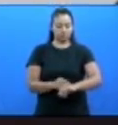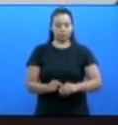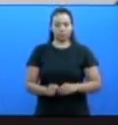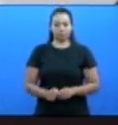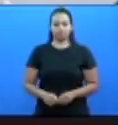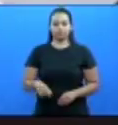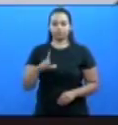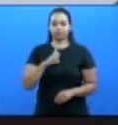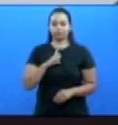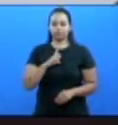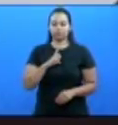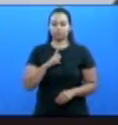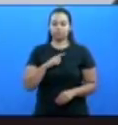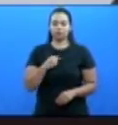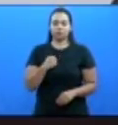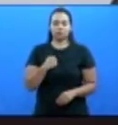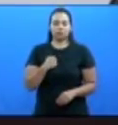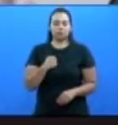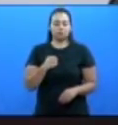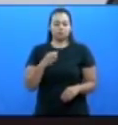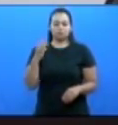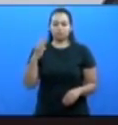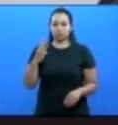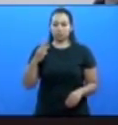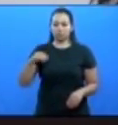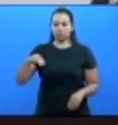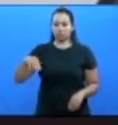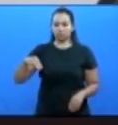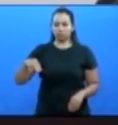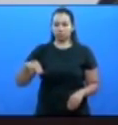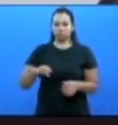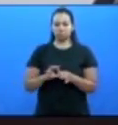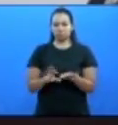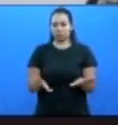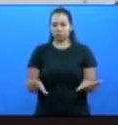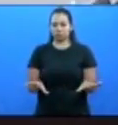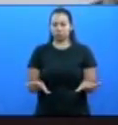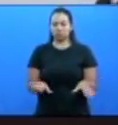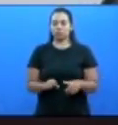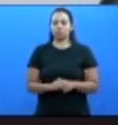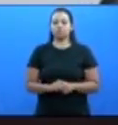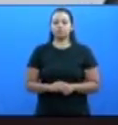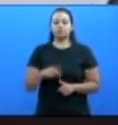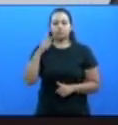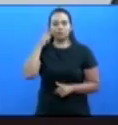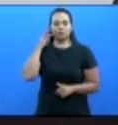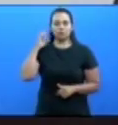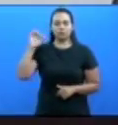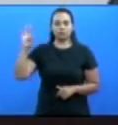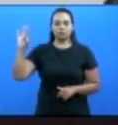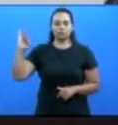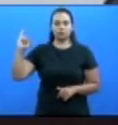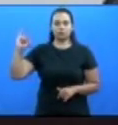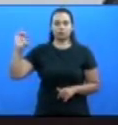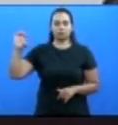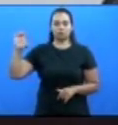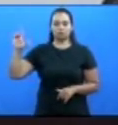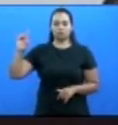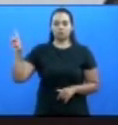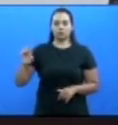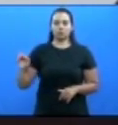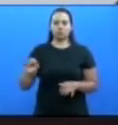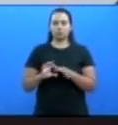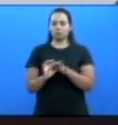Eu tenho 3 minutos e 20 segundos, dispenso. Vereadora Tiesa, 10 e 22,